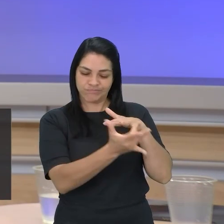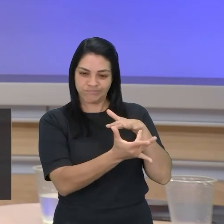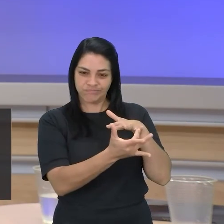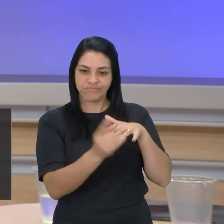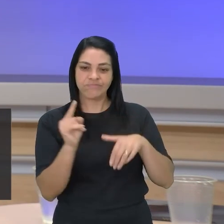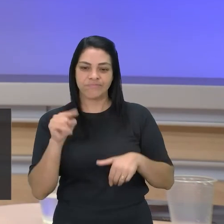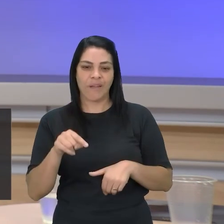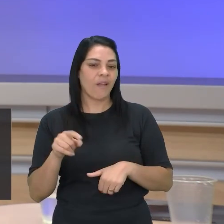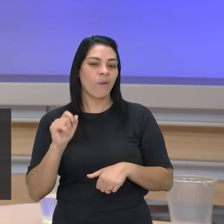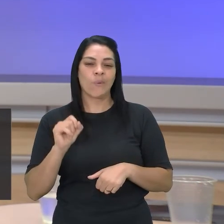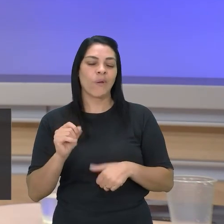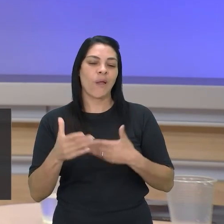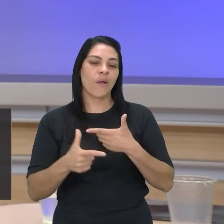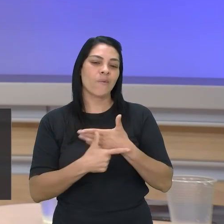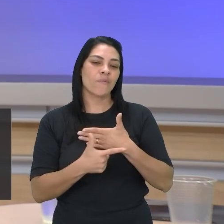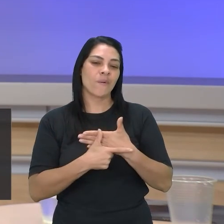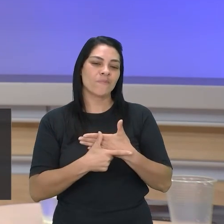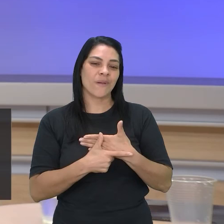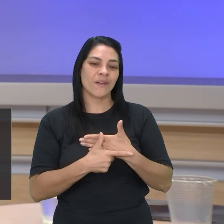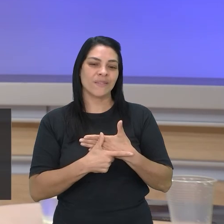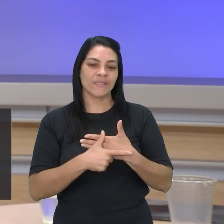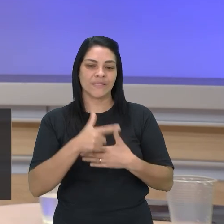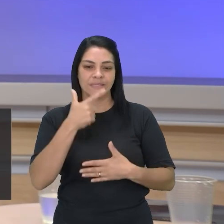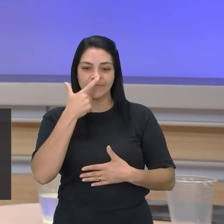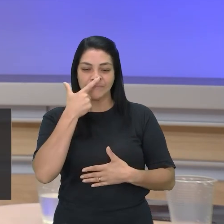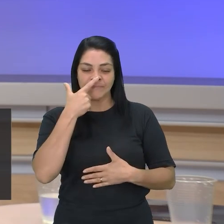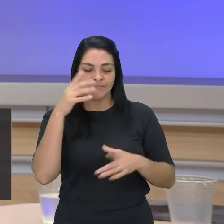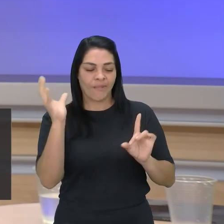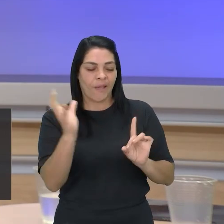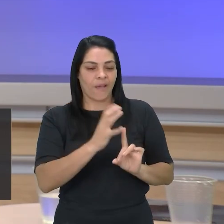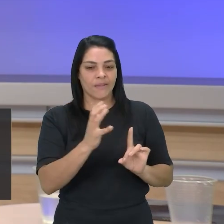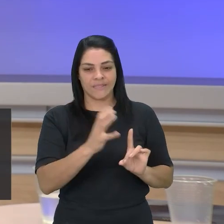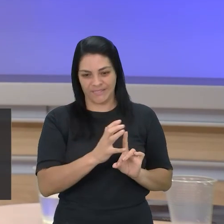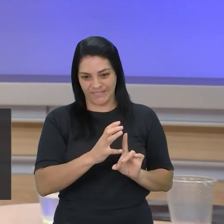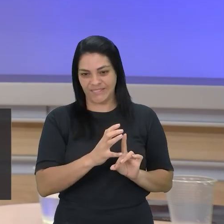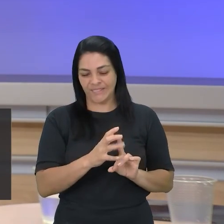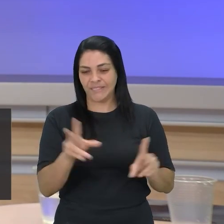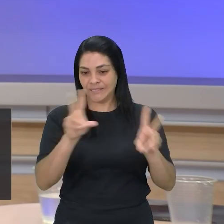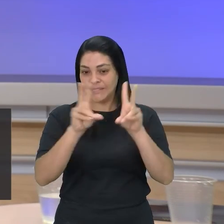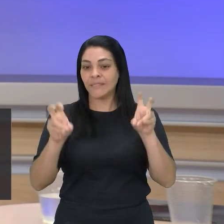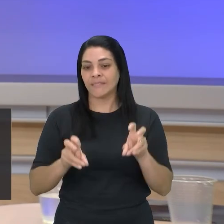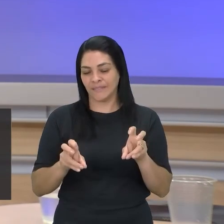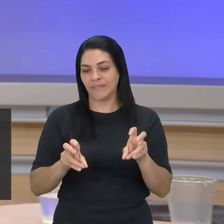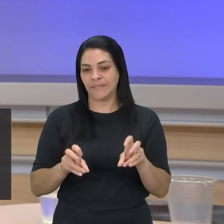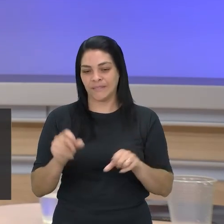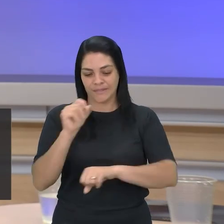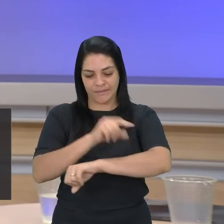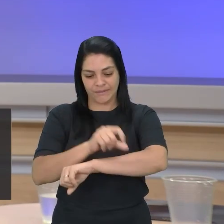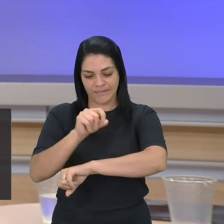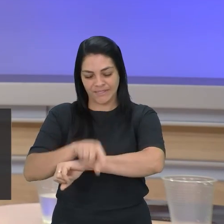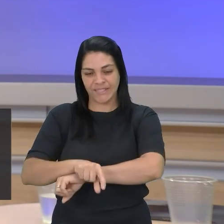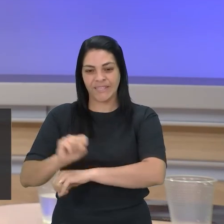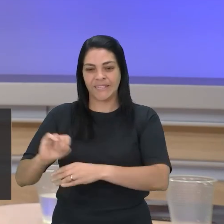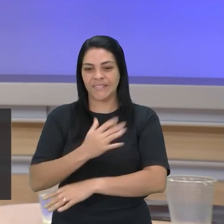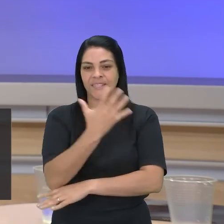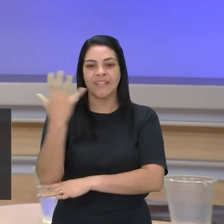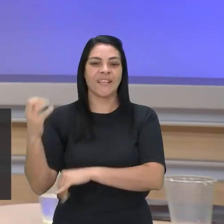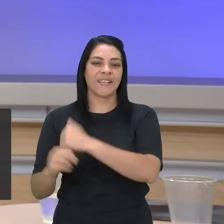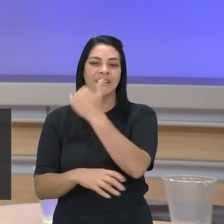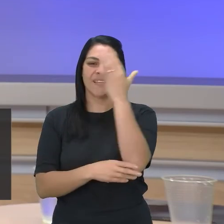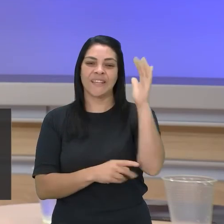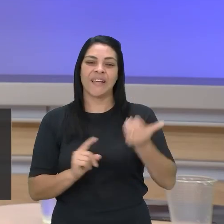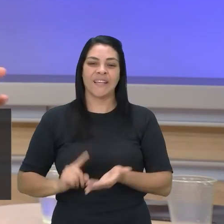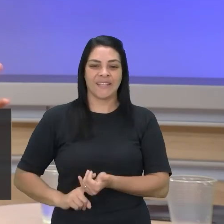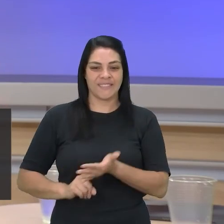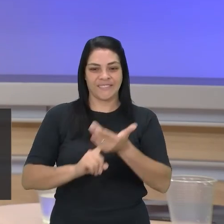um papel de inspirar. Eu acho que, primeiro que é um tema extremamente relevante, plantar árvores, gente, é uma tecnologia